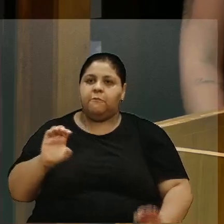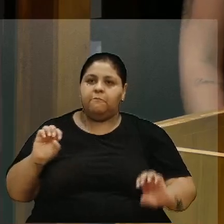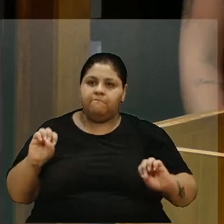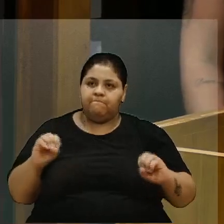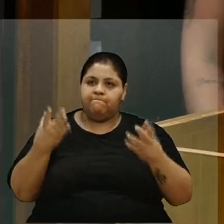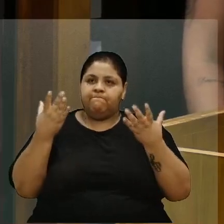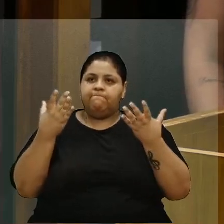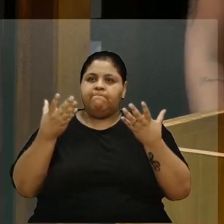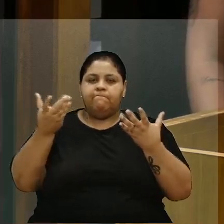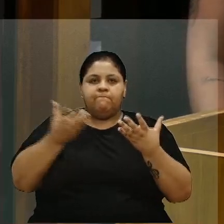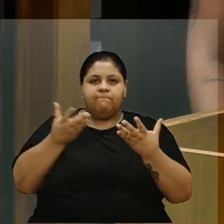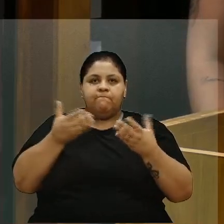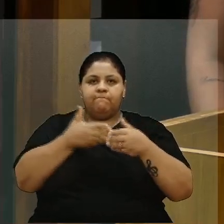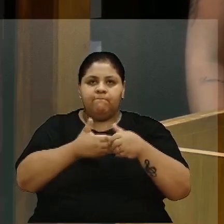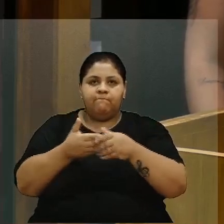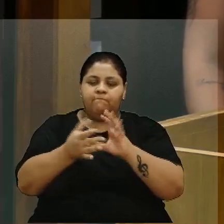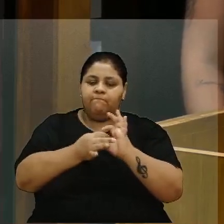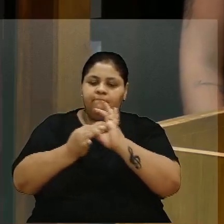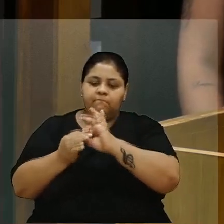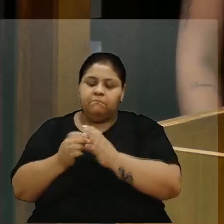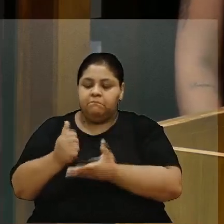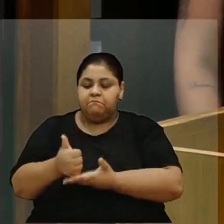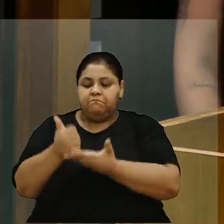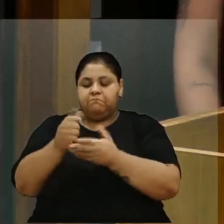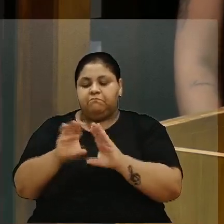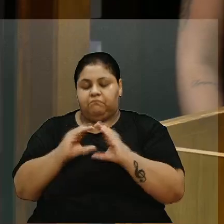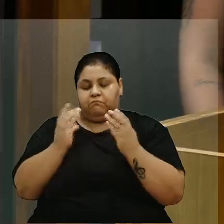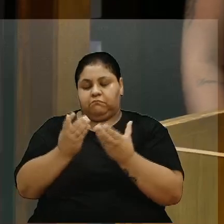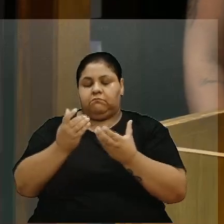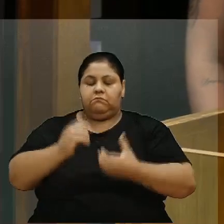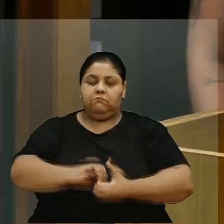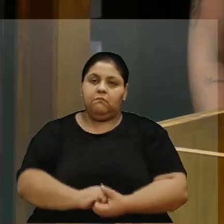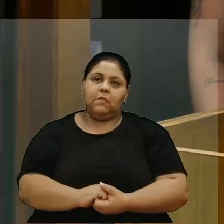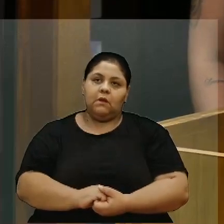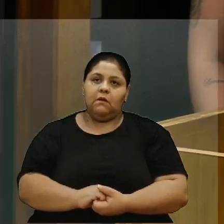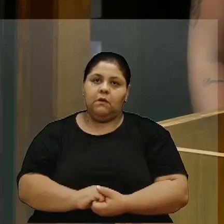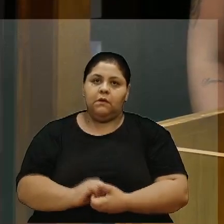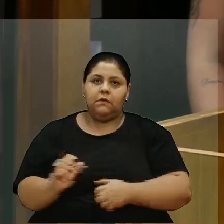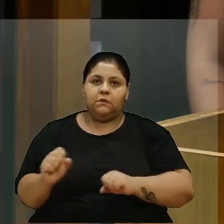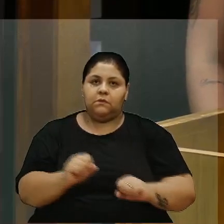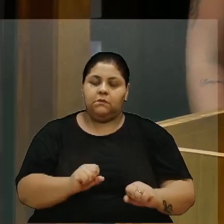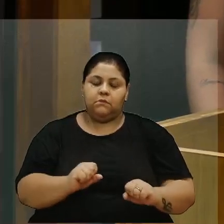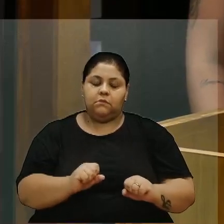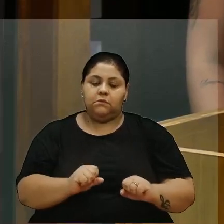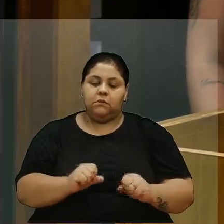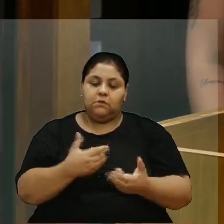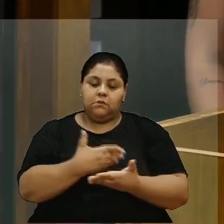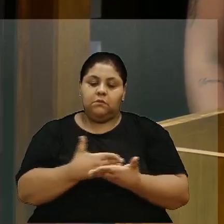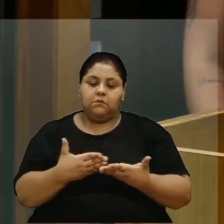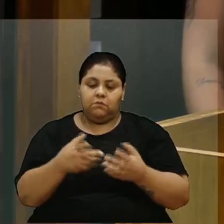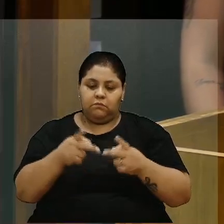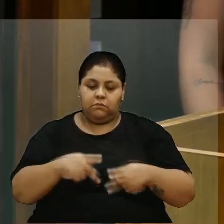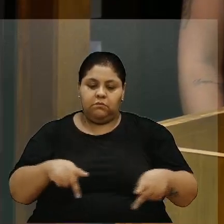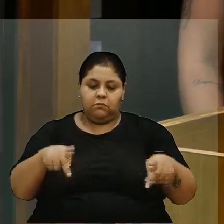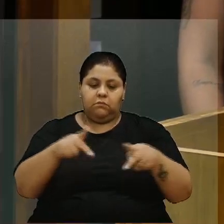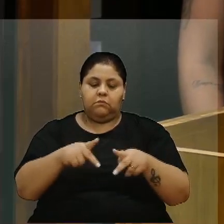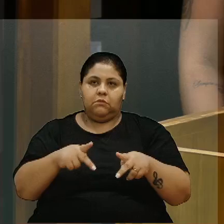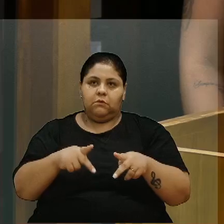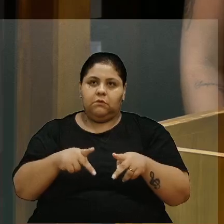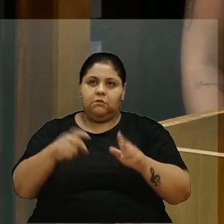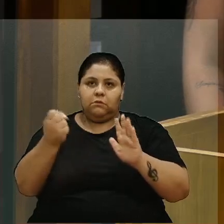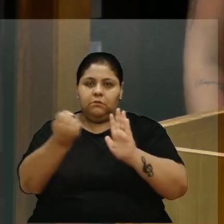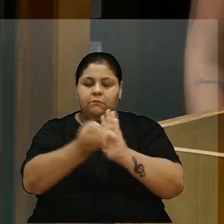precisamos buscar novamente a união e o apoio da comunidade, para que possamos trazer novamente um bom público e atingir uma